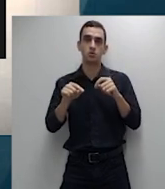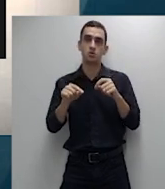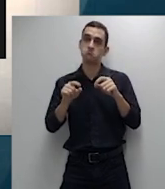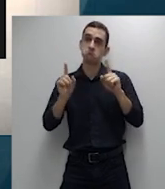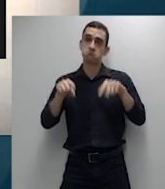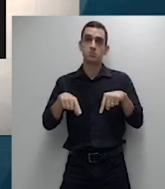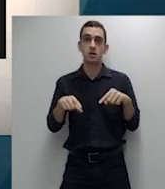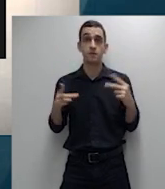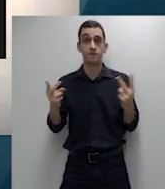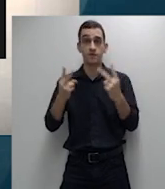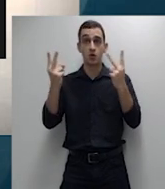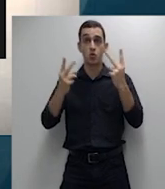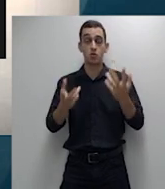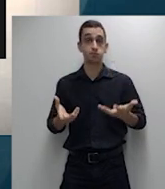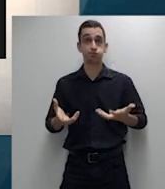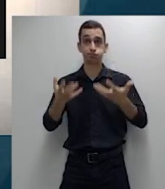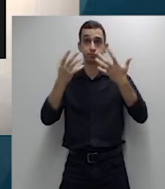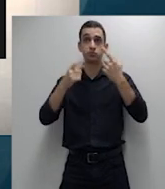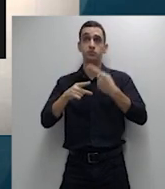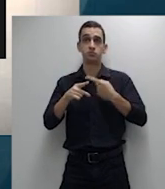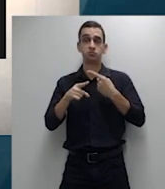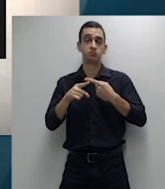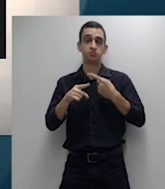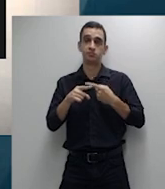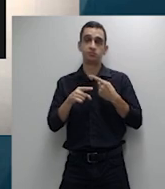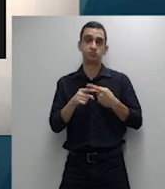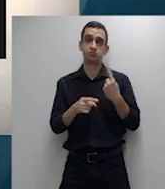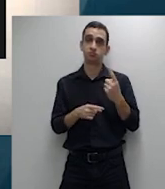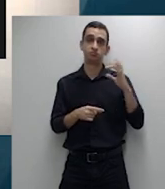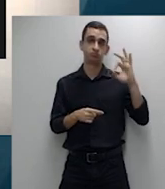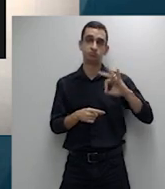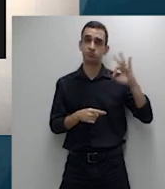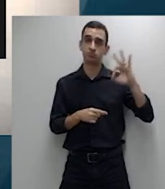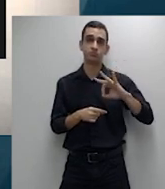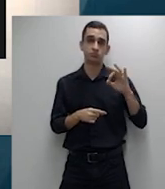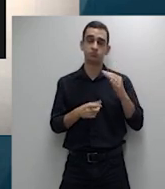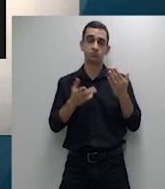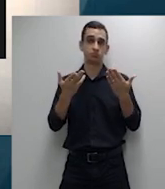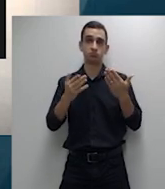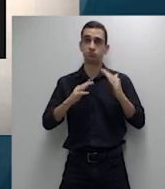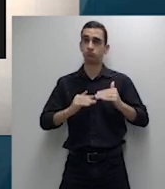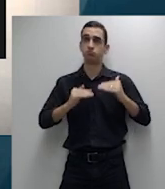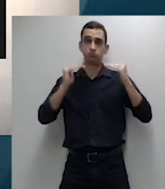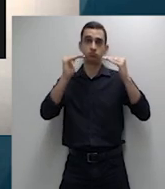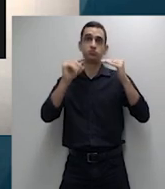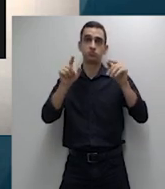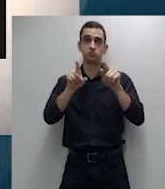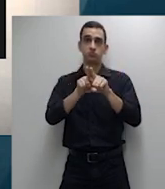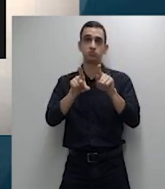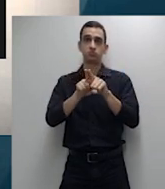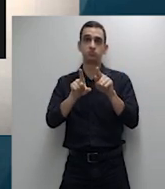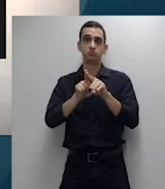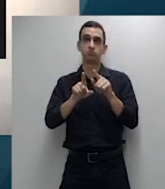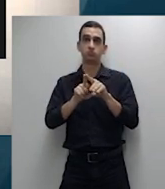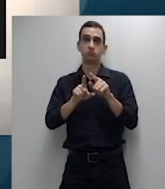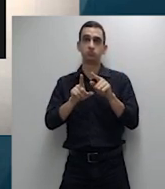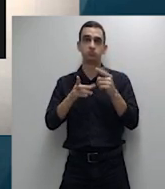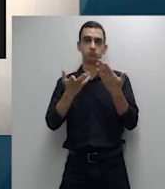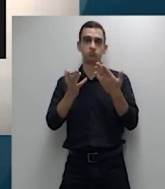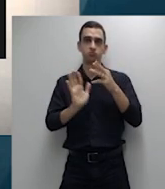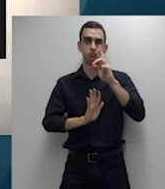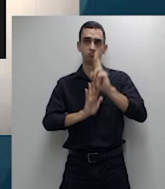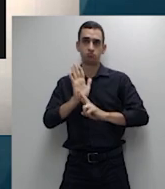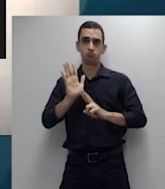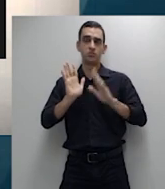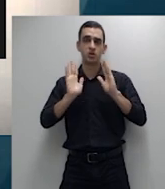dos fundamentos legais que permitem que assim sejam você vencia são relator já reduziu pela metade não aí no